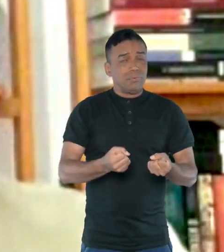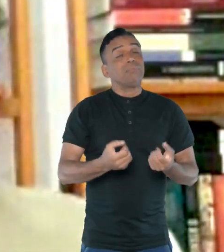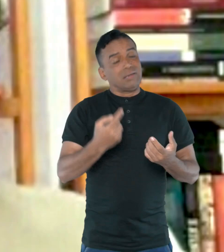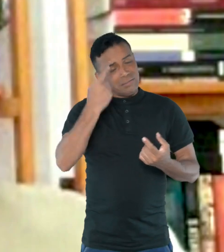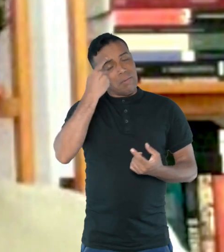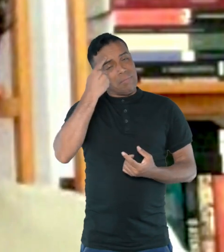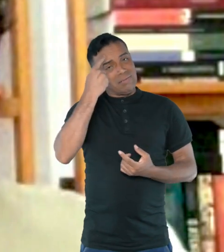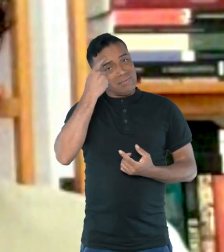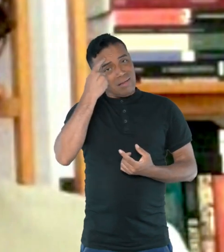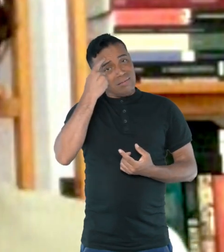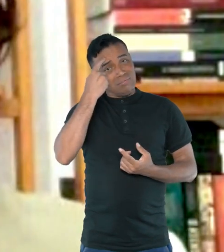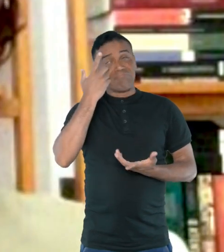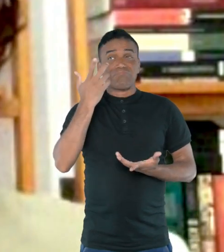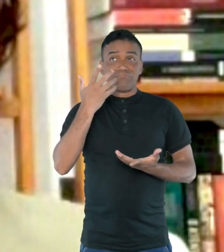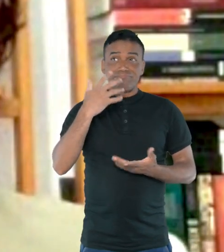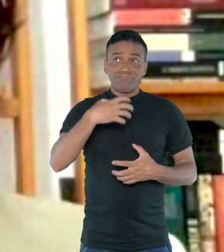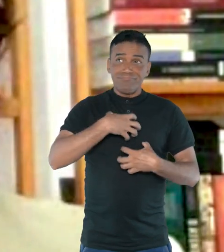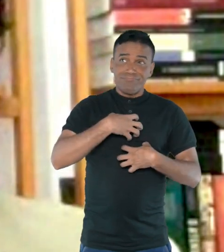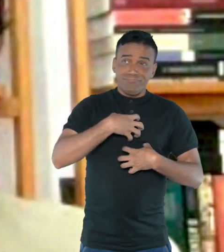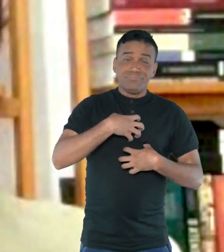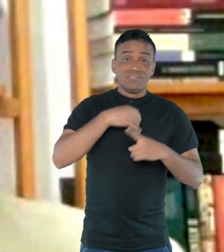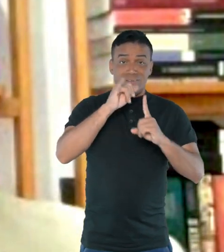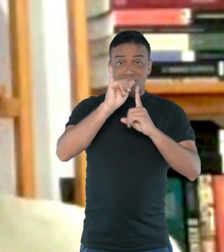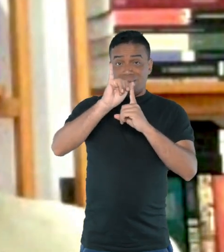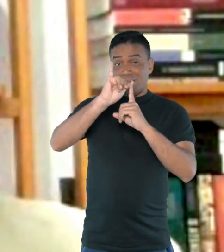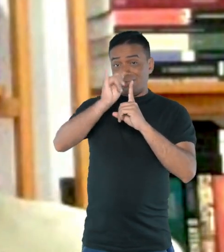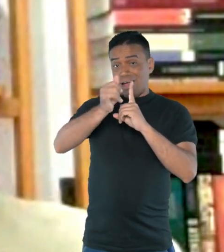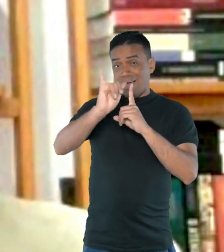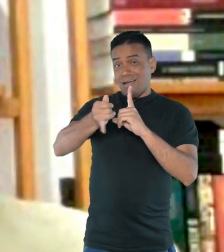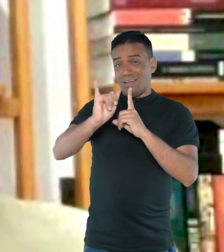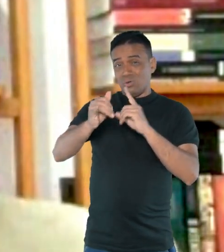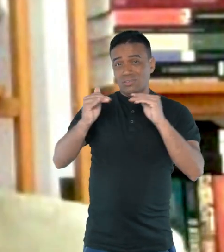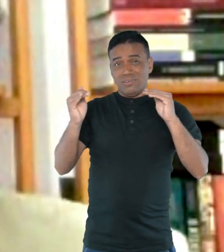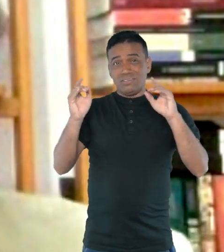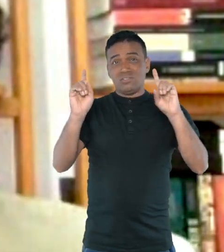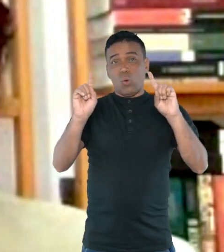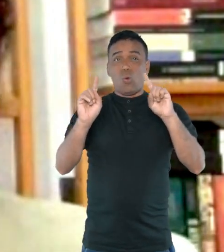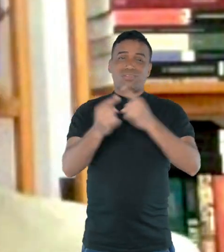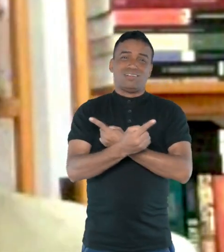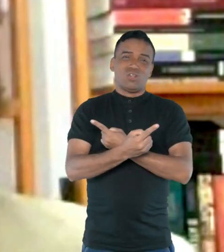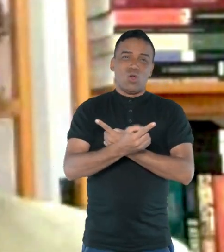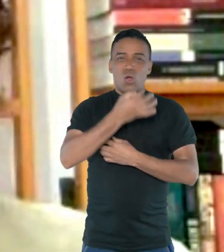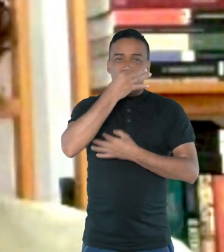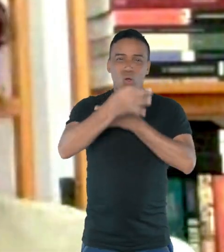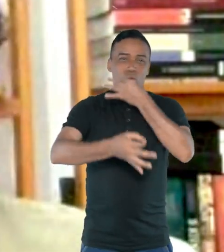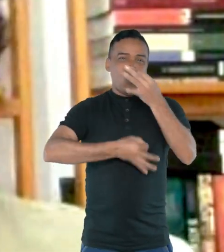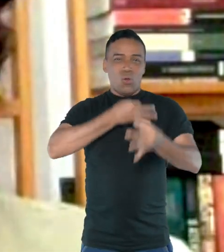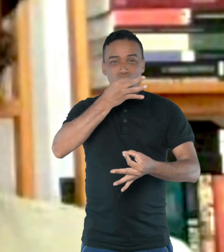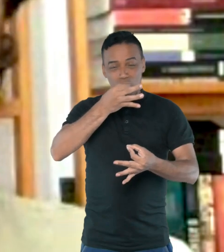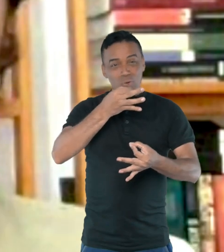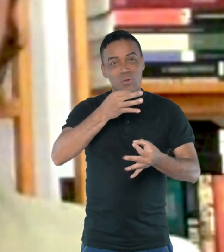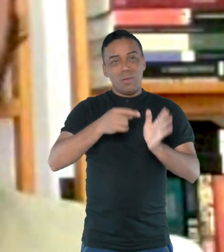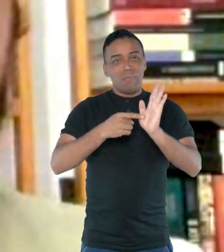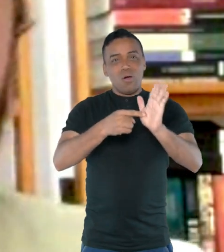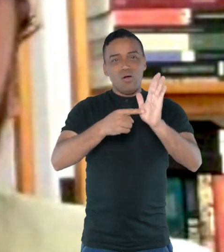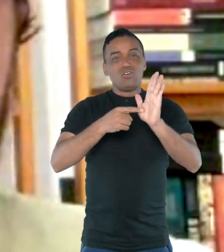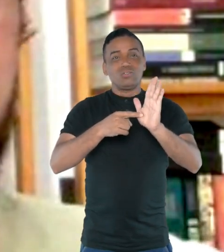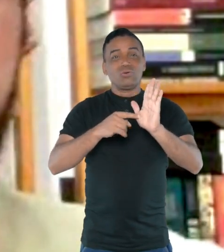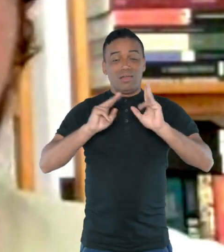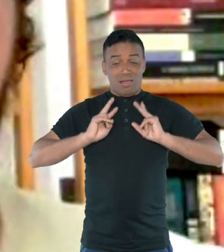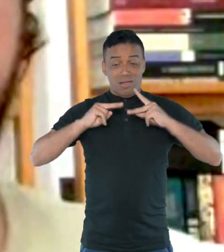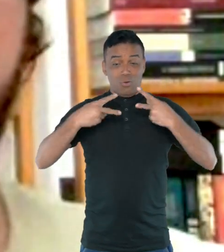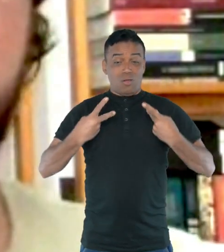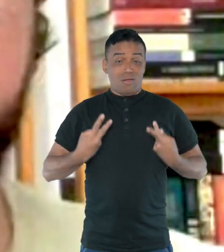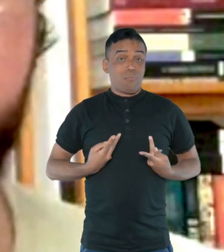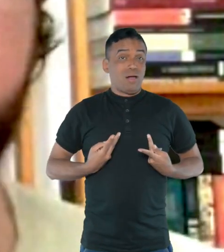forma, o próprio narrador é um narrador muito contraditório, um narrador que é muito humano e que se reconhece